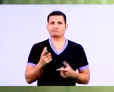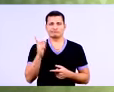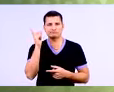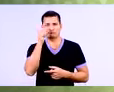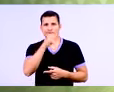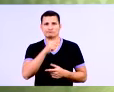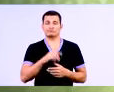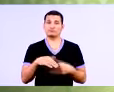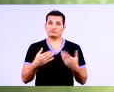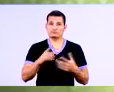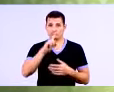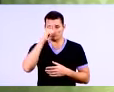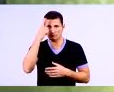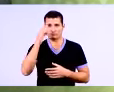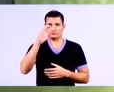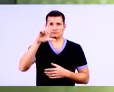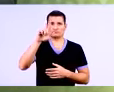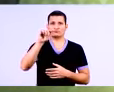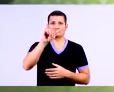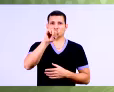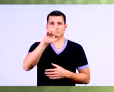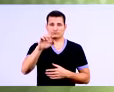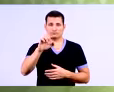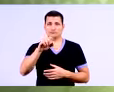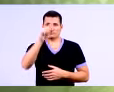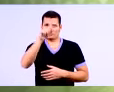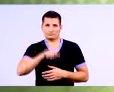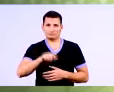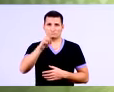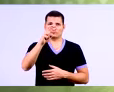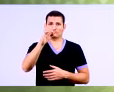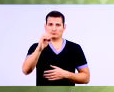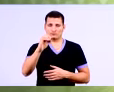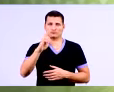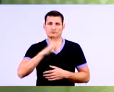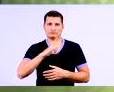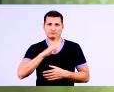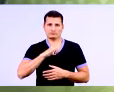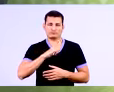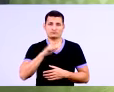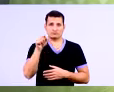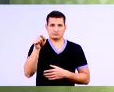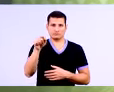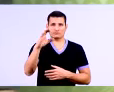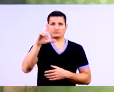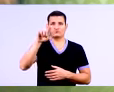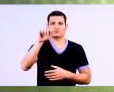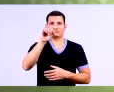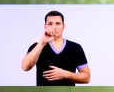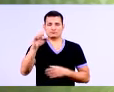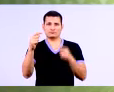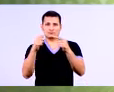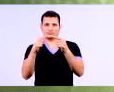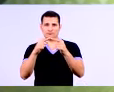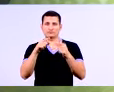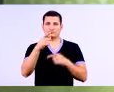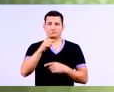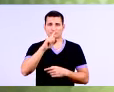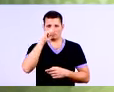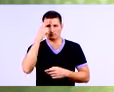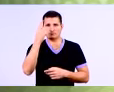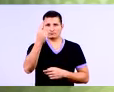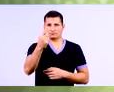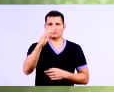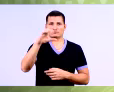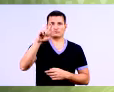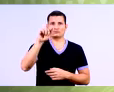nós criamos uma classe e dizemos, esses 50 campos estão inseridos nesta classe. Assim você vai criar uma classe e